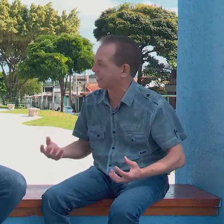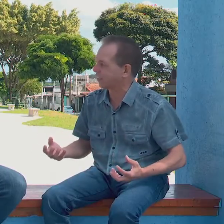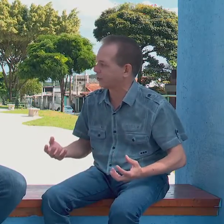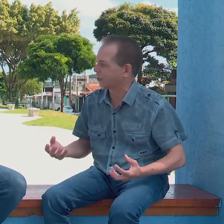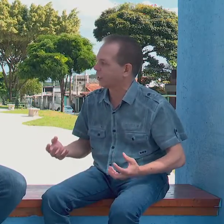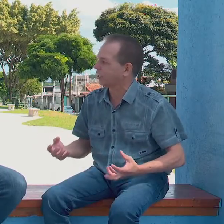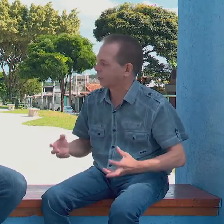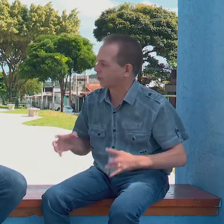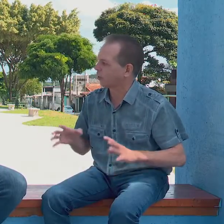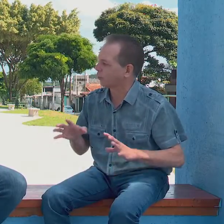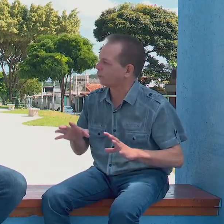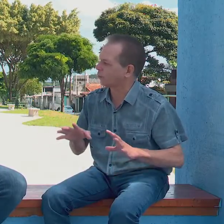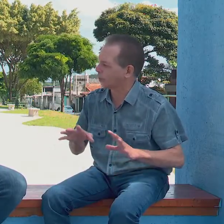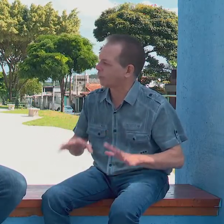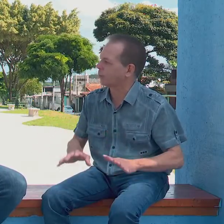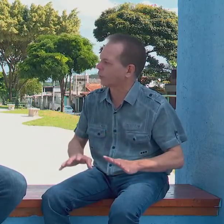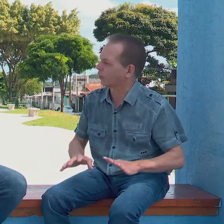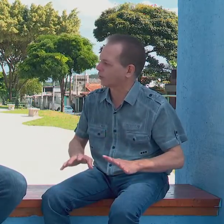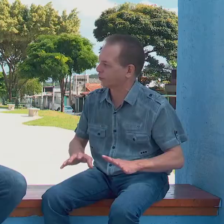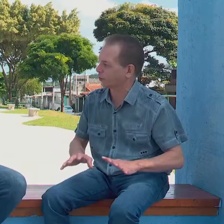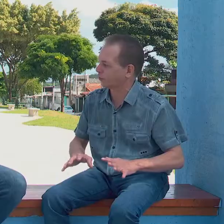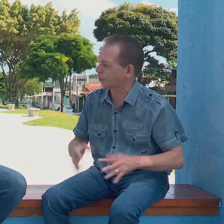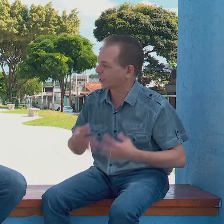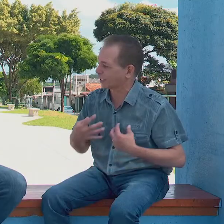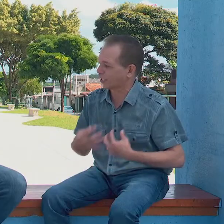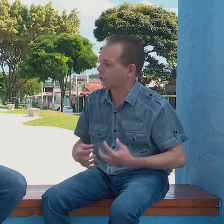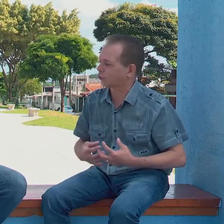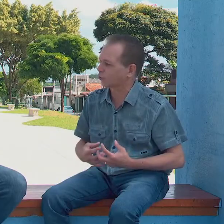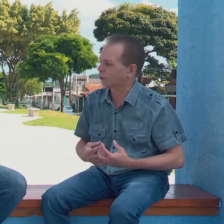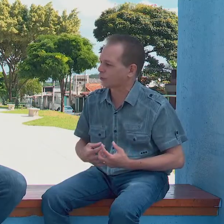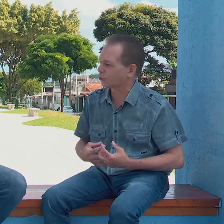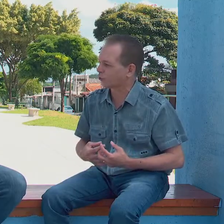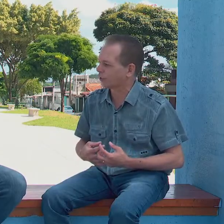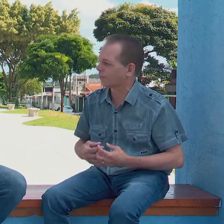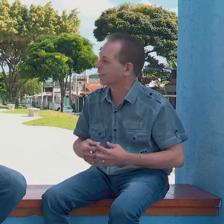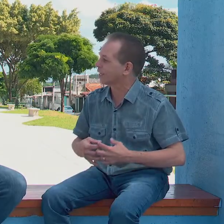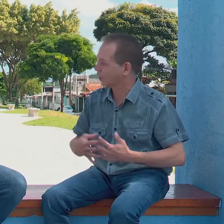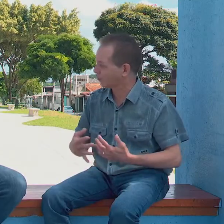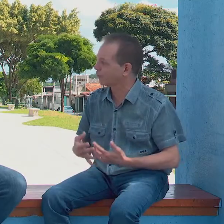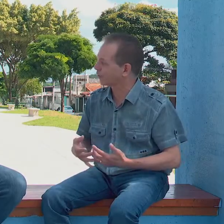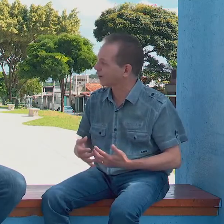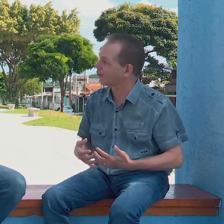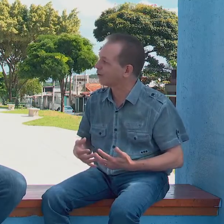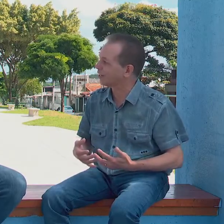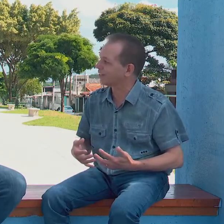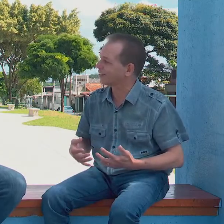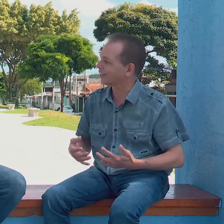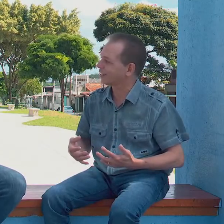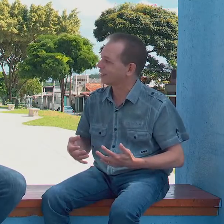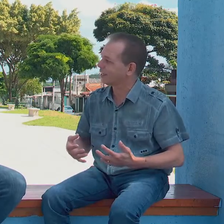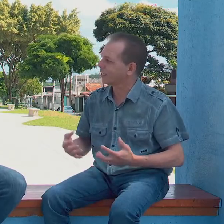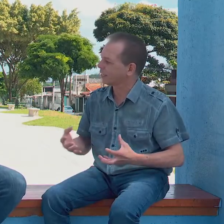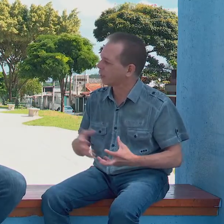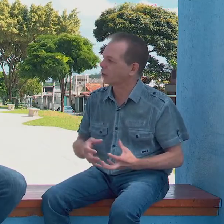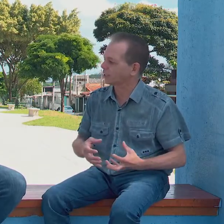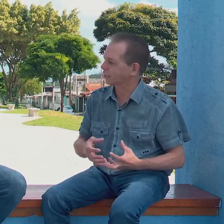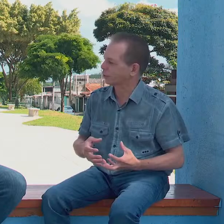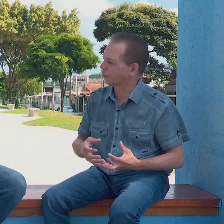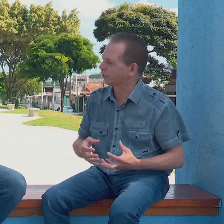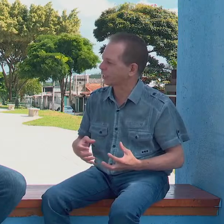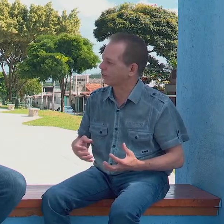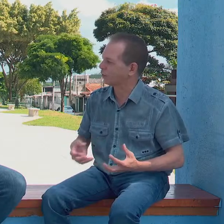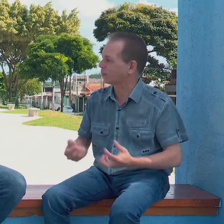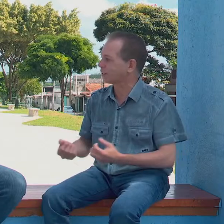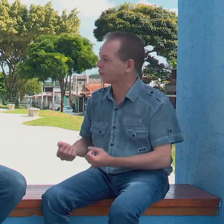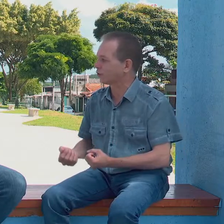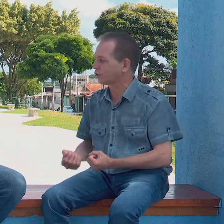bem da cidade. Então é um tempo maior que você fica, que nem eu sou uma pessoa que vivo na rua. E agora,